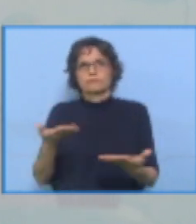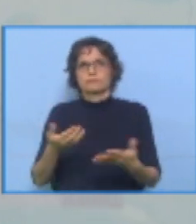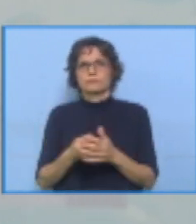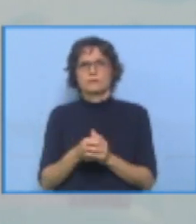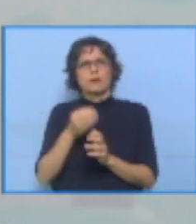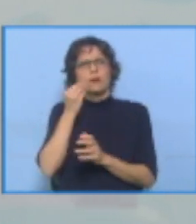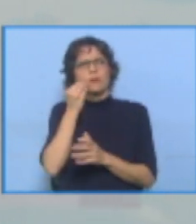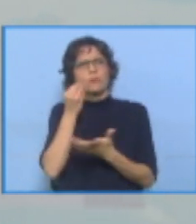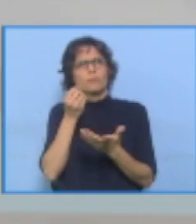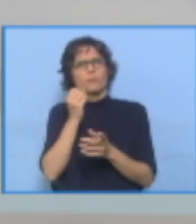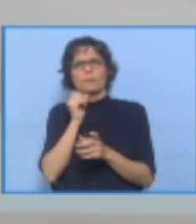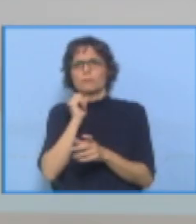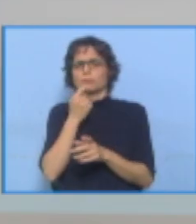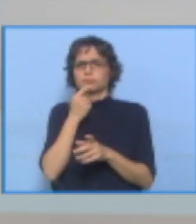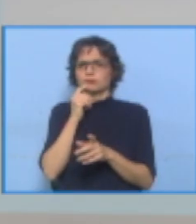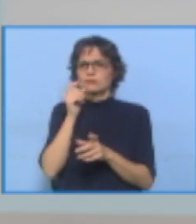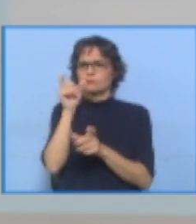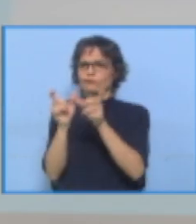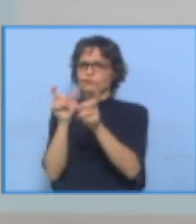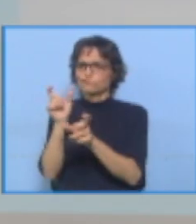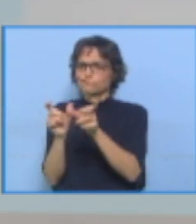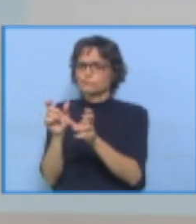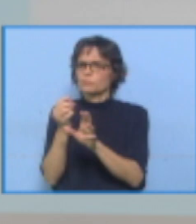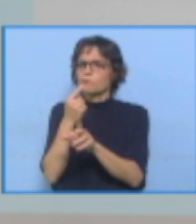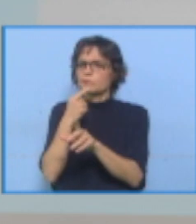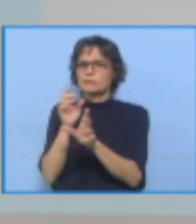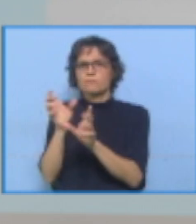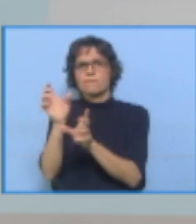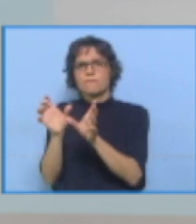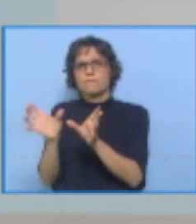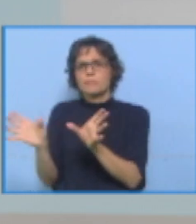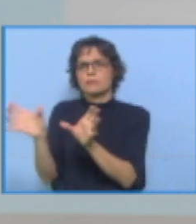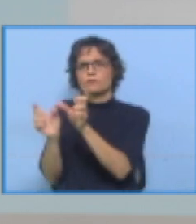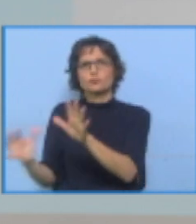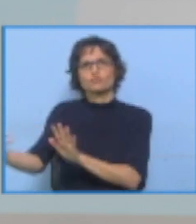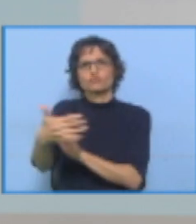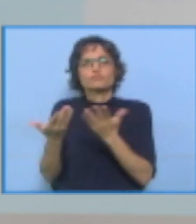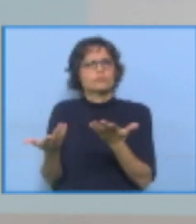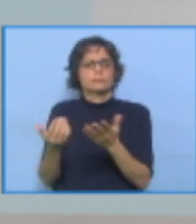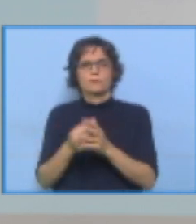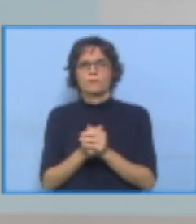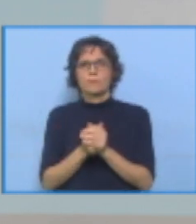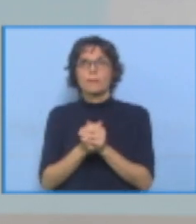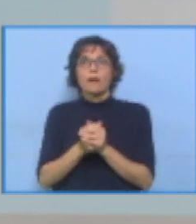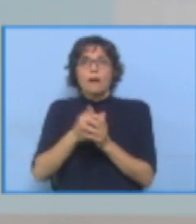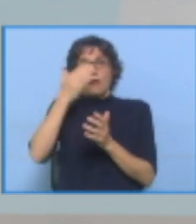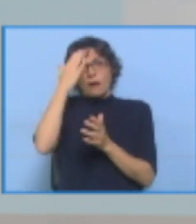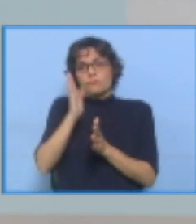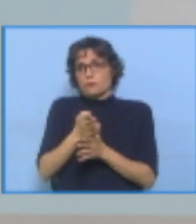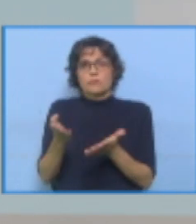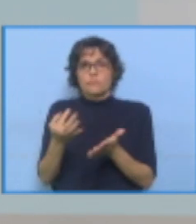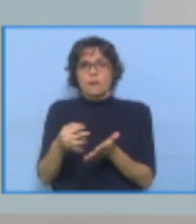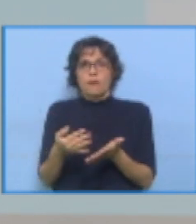dos cidadãos? Olha, eu acho que o escrutínio está a ser feito, ou seja, o escrutínio está, aliás, a ser